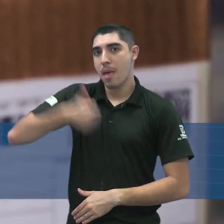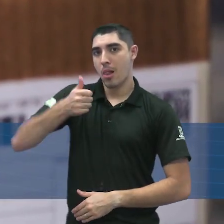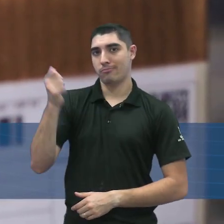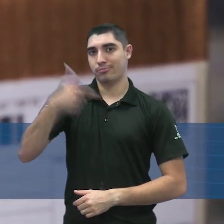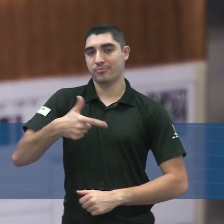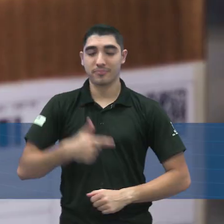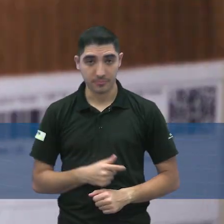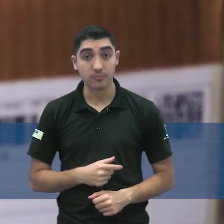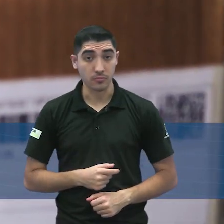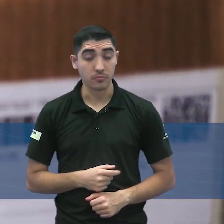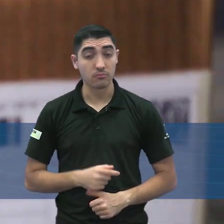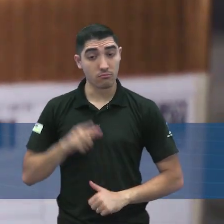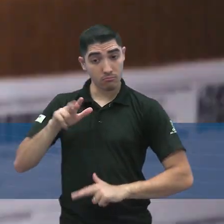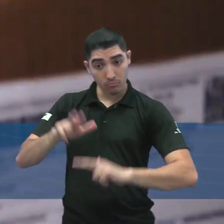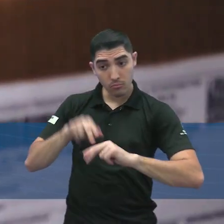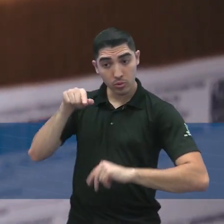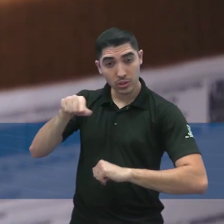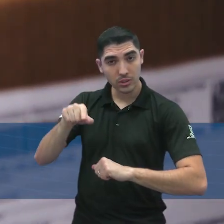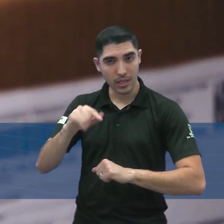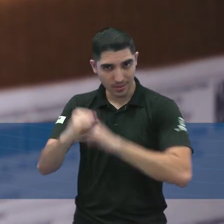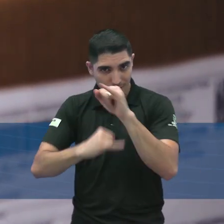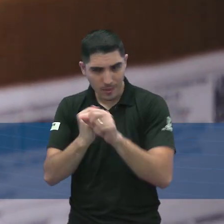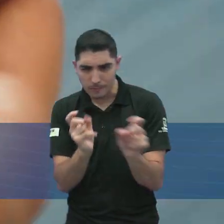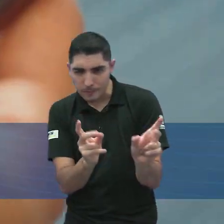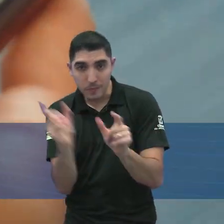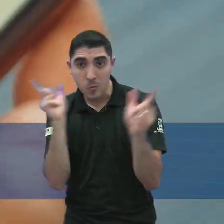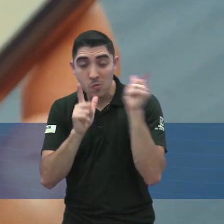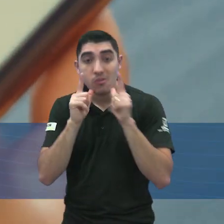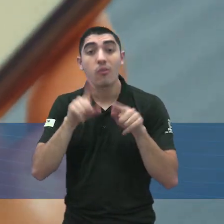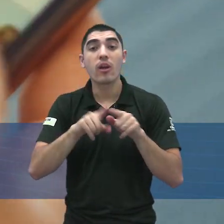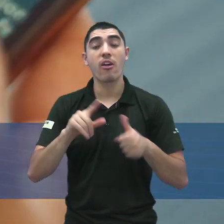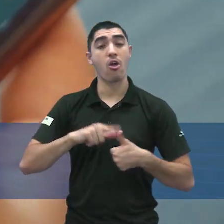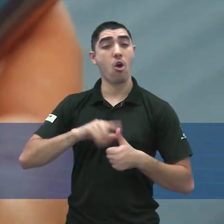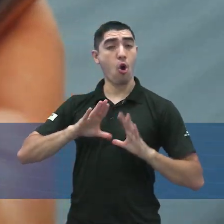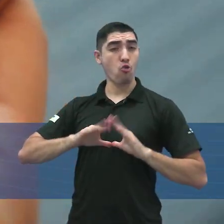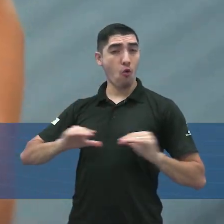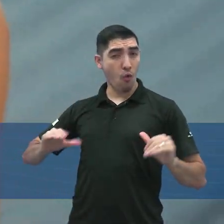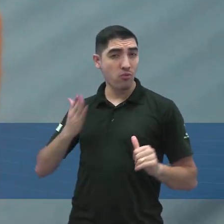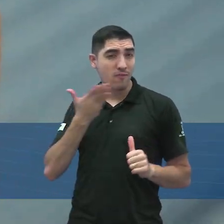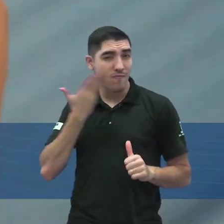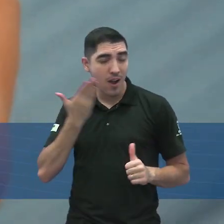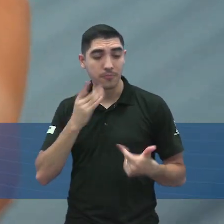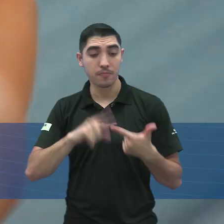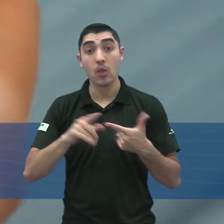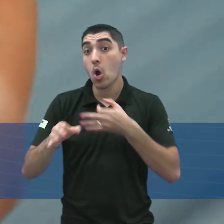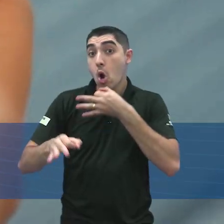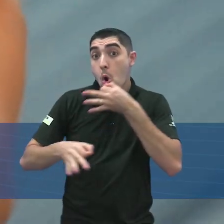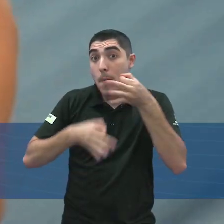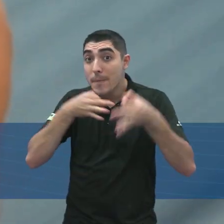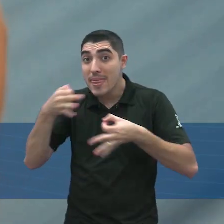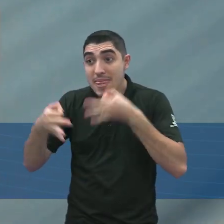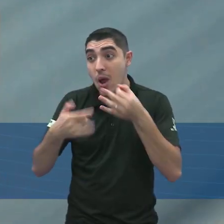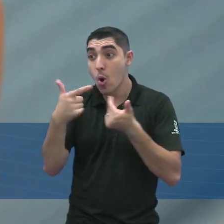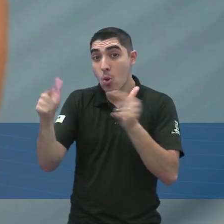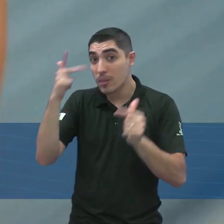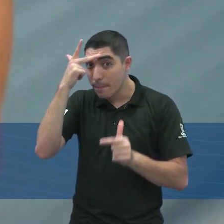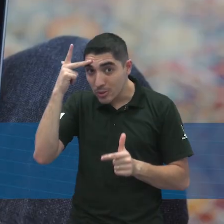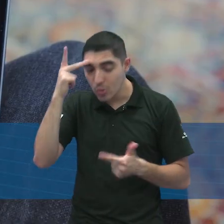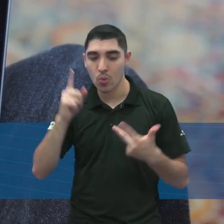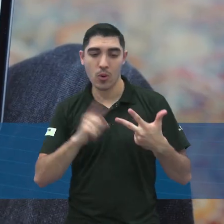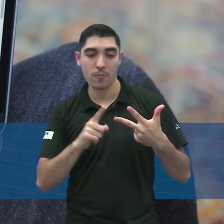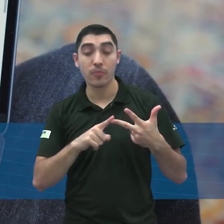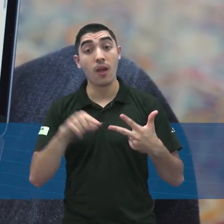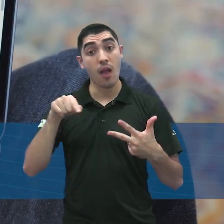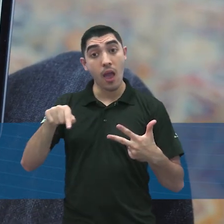características que ajudam a impulsionar as lojas online estão a comodidade, o compartilhamento de opinião com outros usuários,